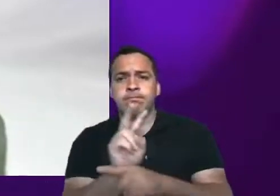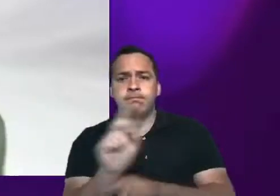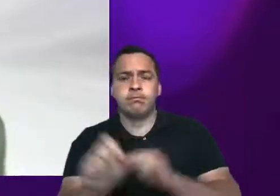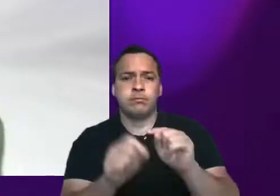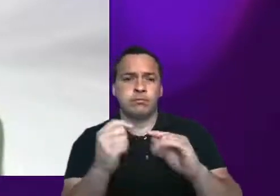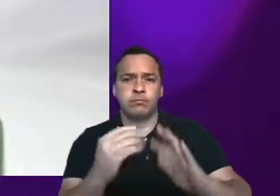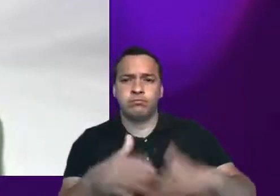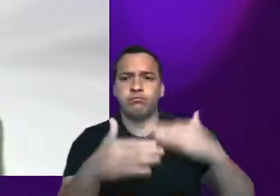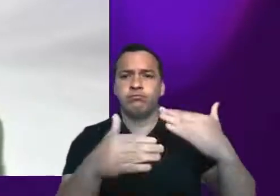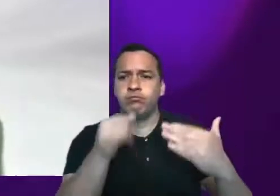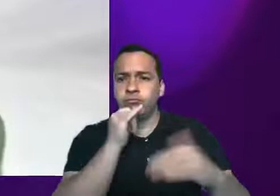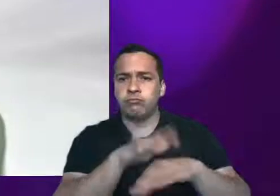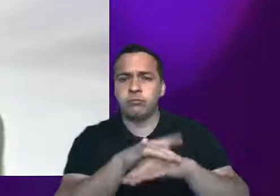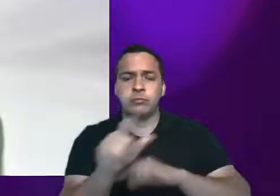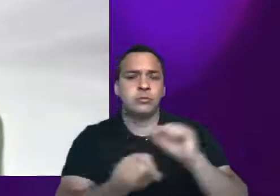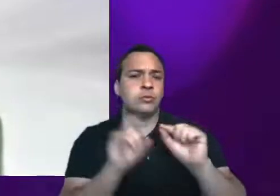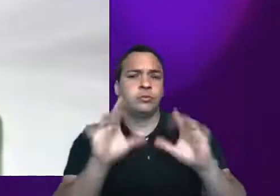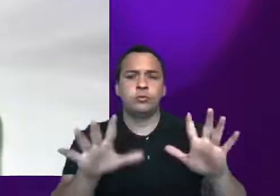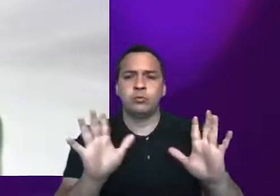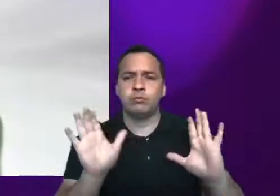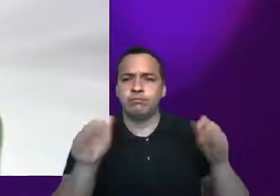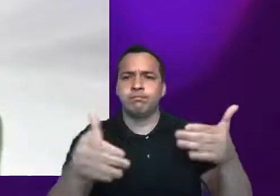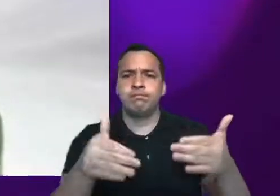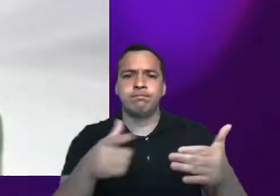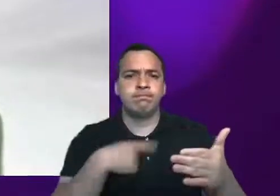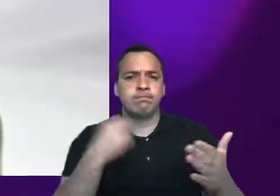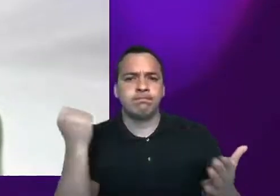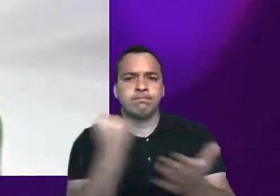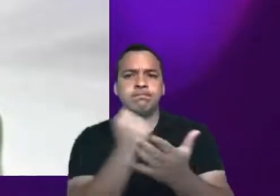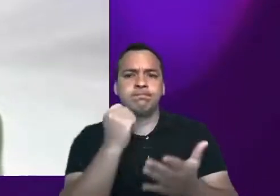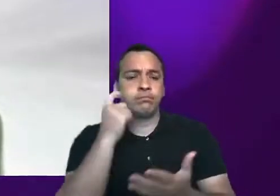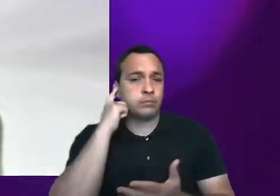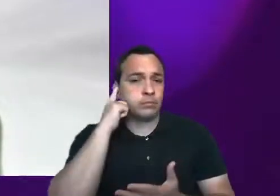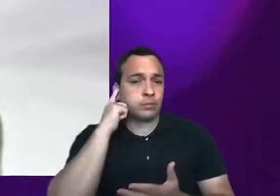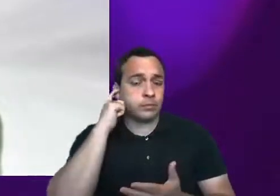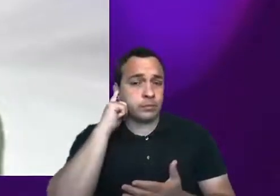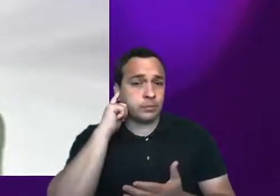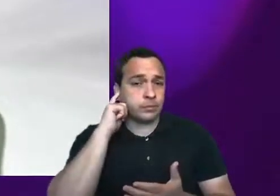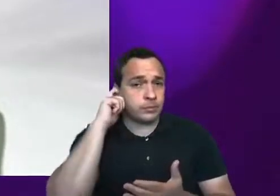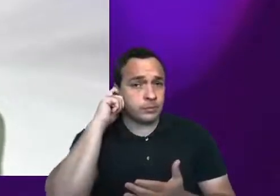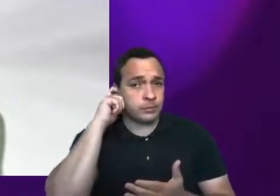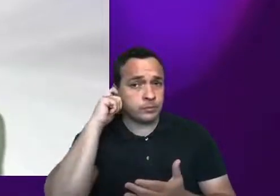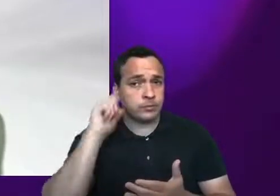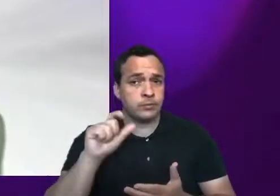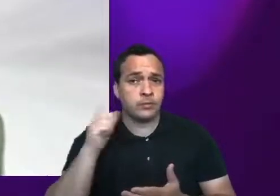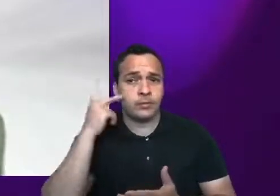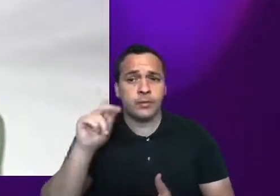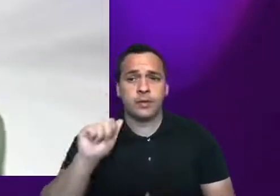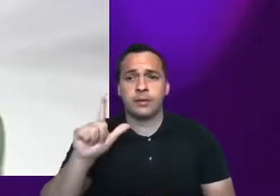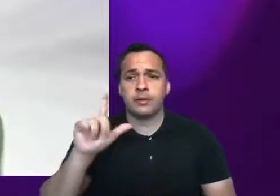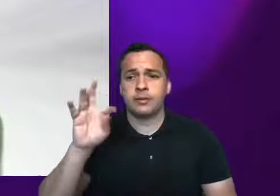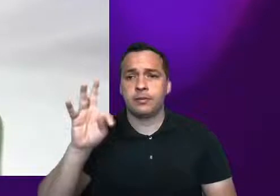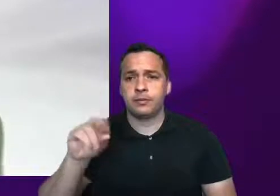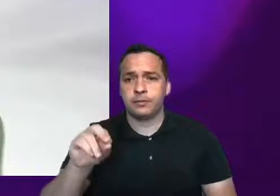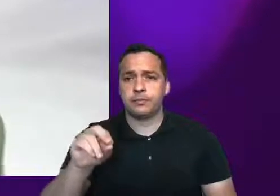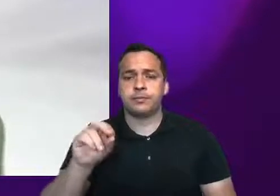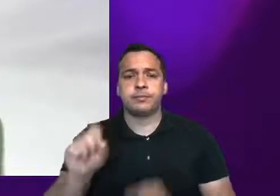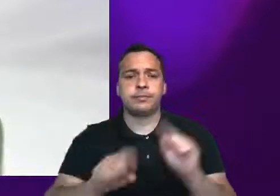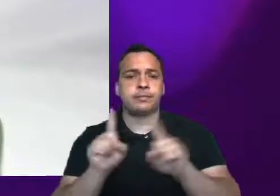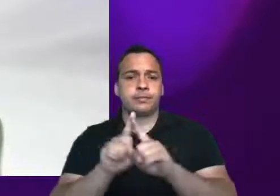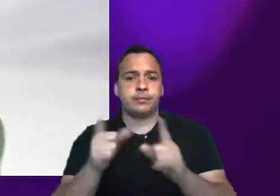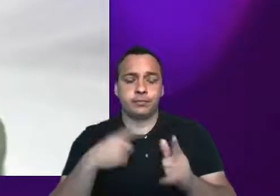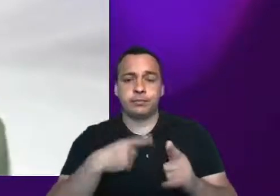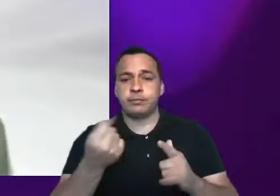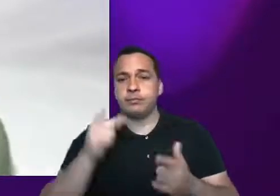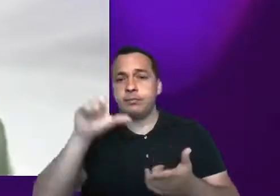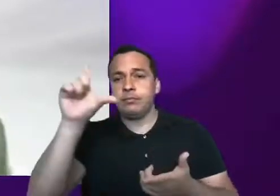da doença apenas com o marcador da alfa-feto. Então, é importantíssimo, é um exame que, teoricamente, tem um custo mais